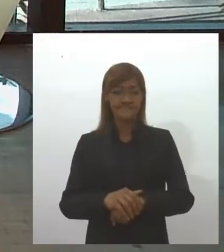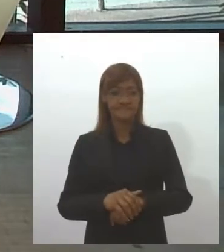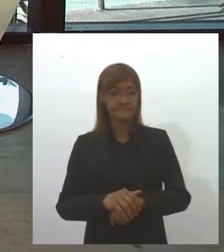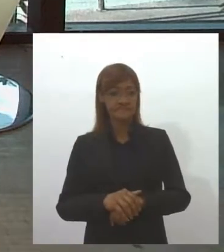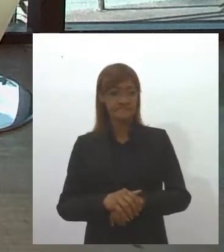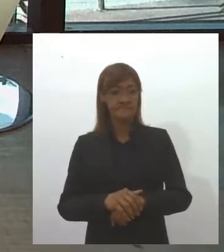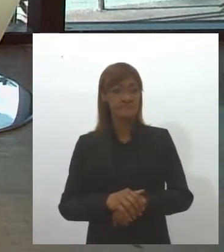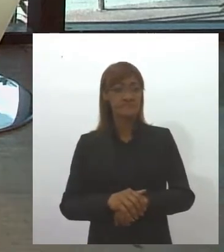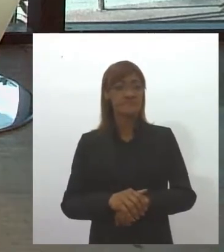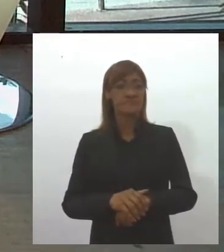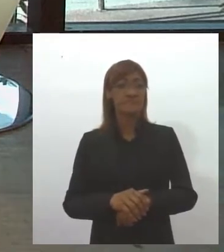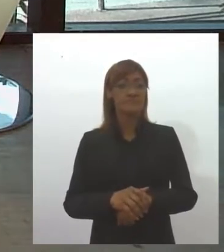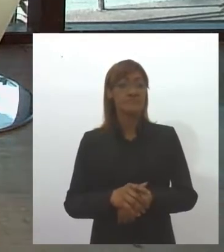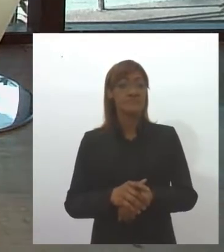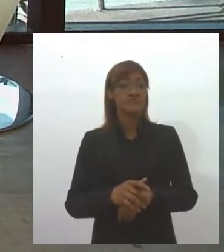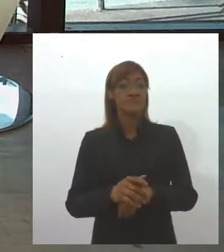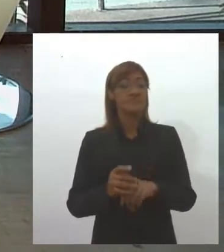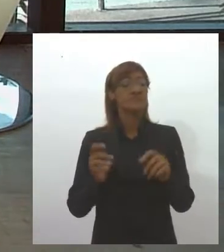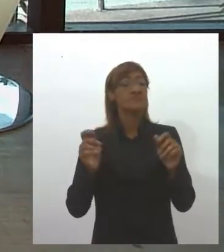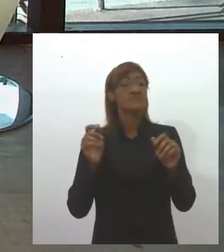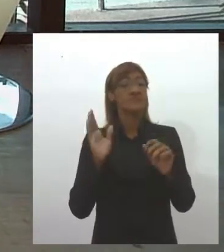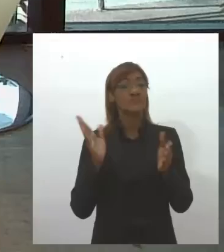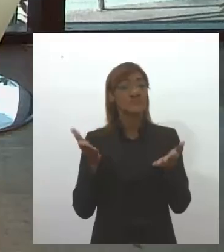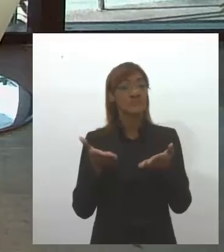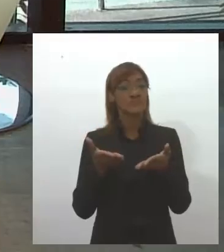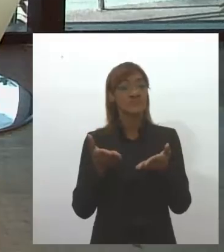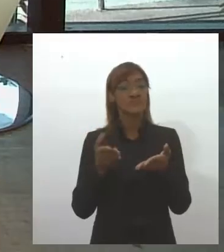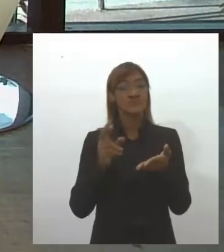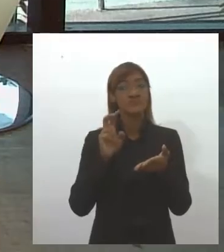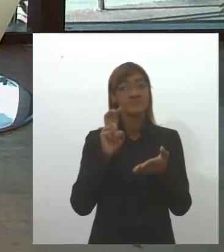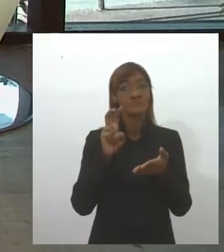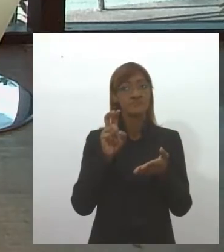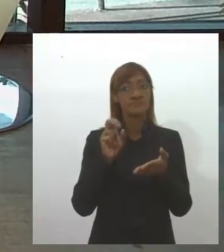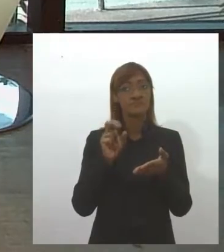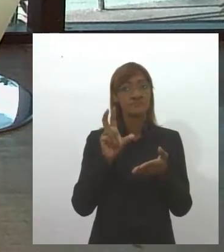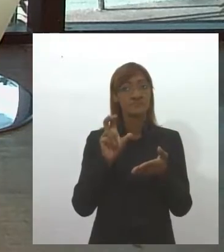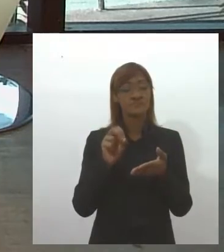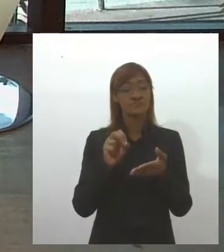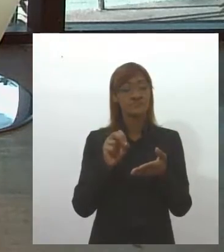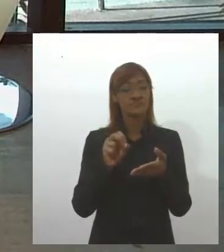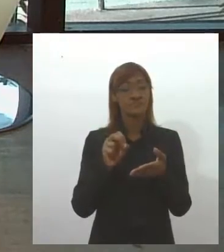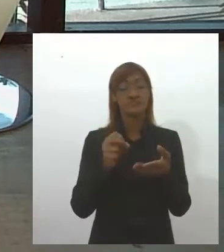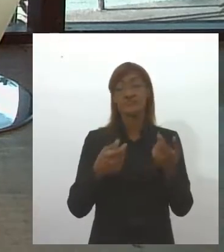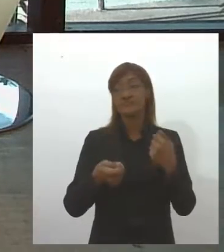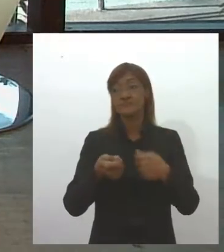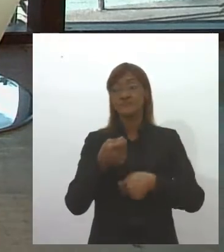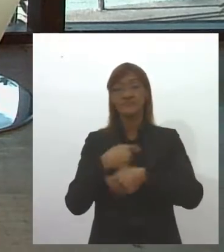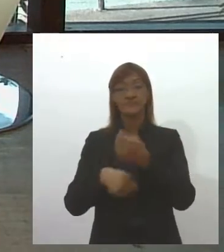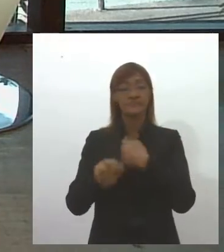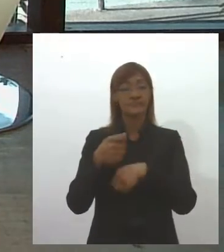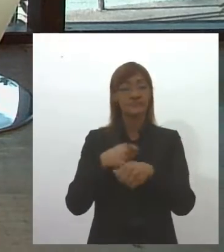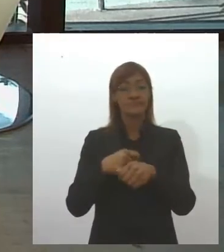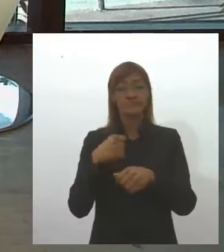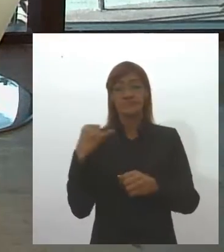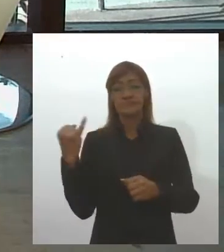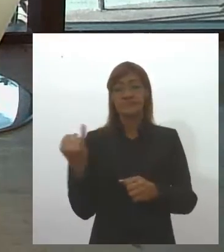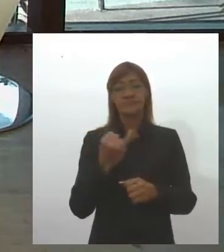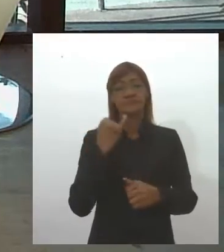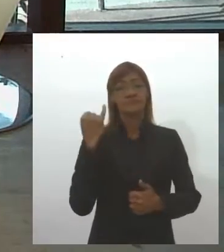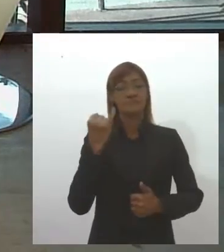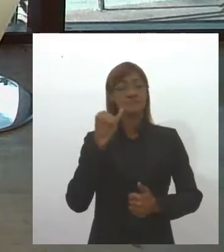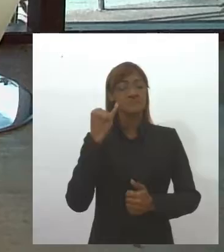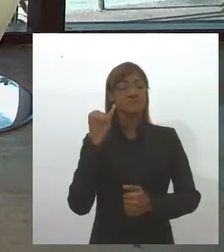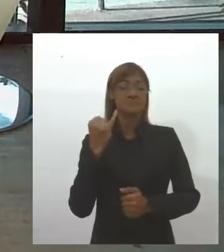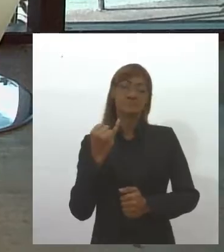que mexe com pelo menos 50 segmentos da economia. Você vê como é importante, como é pujante